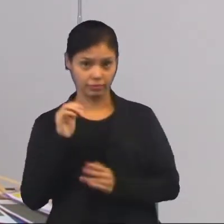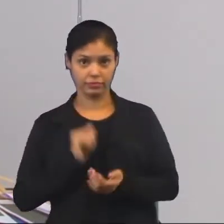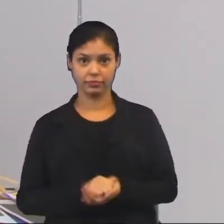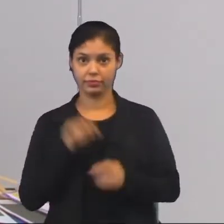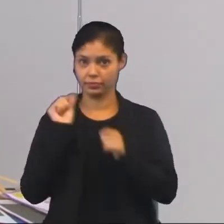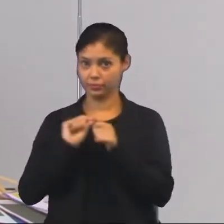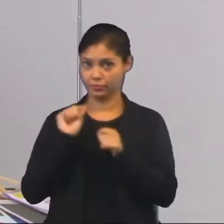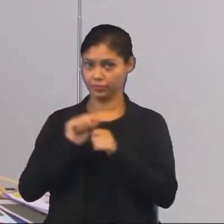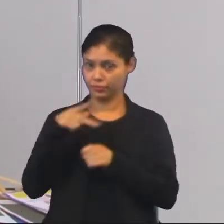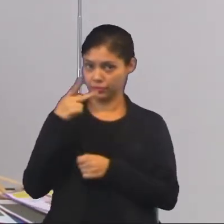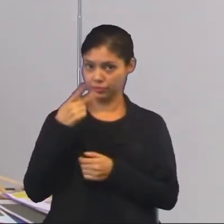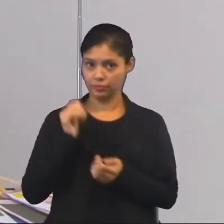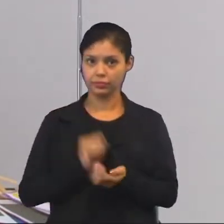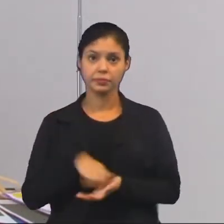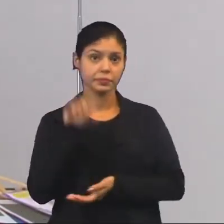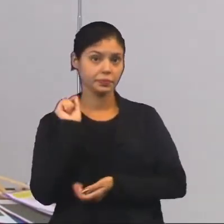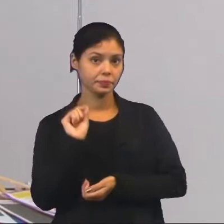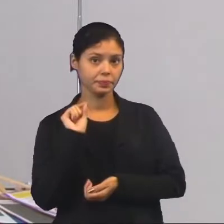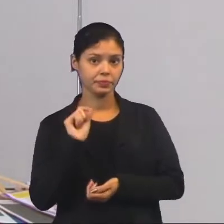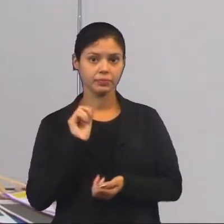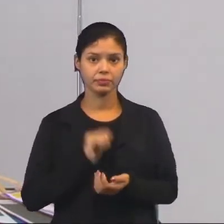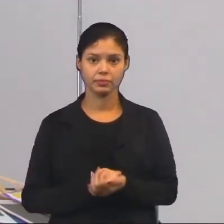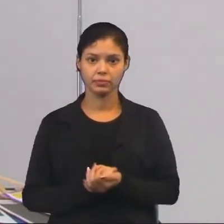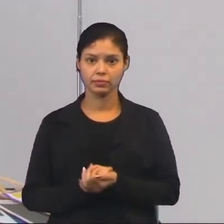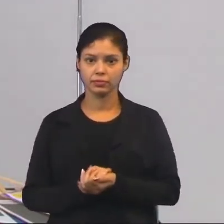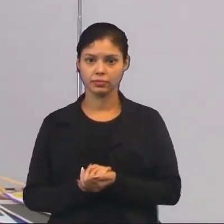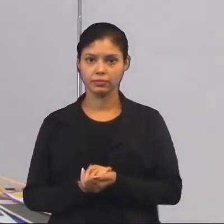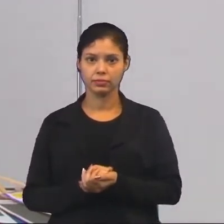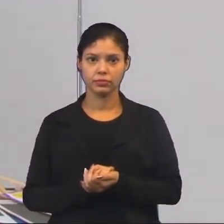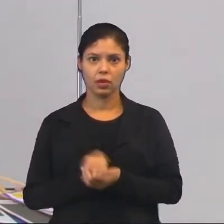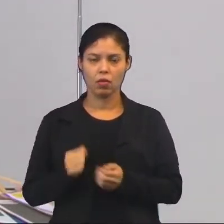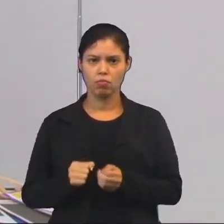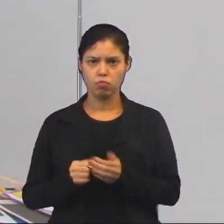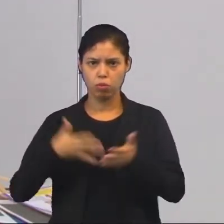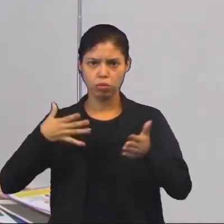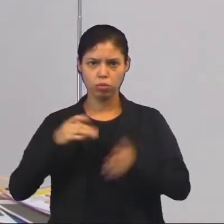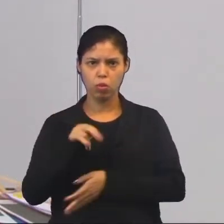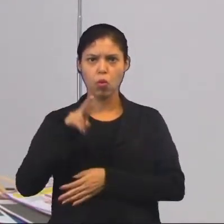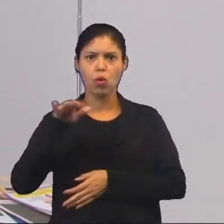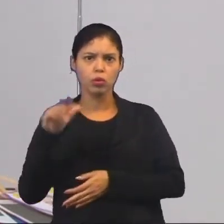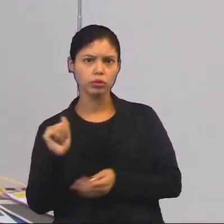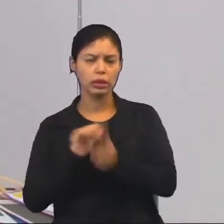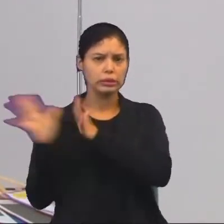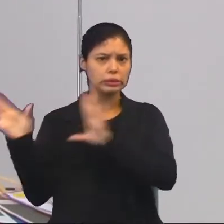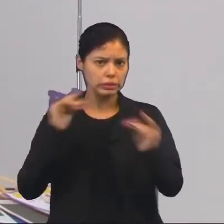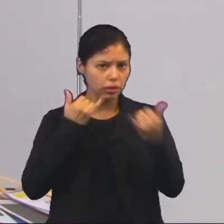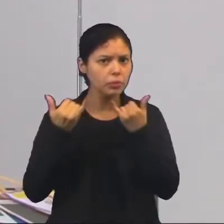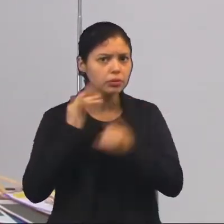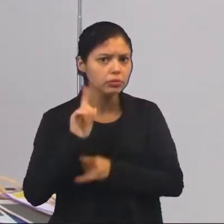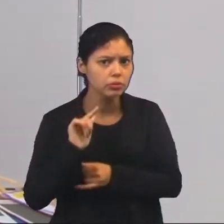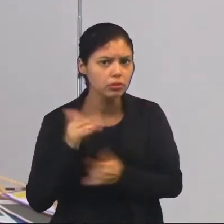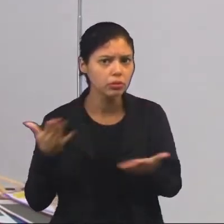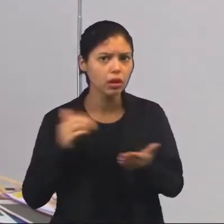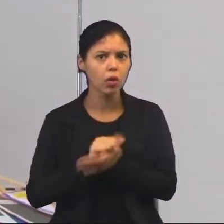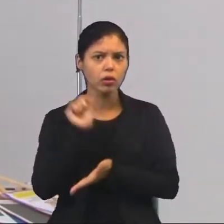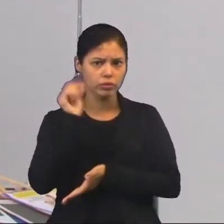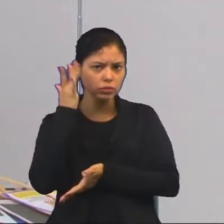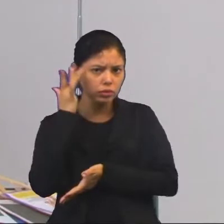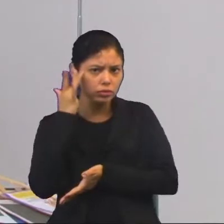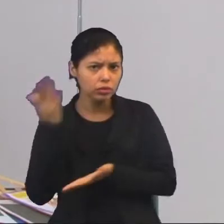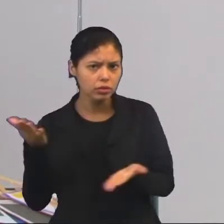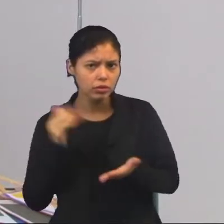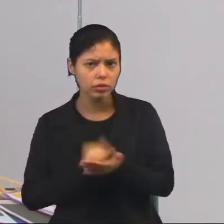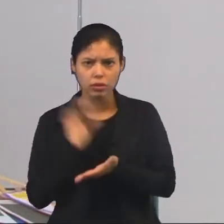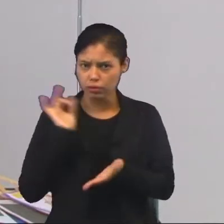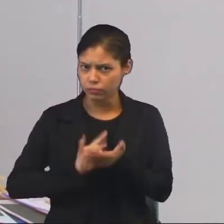Ele fala de quê? De surtos de dengue. Ele traz uma informação, não traz? Vocês acham que essa